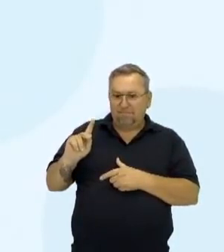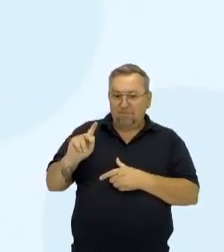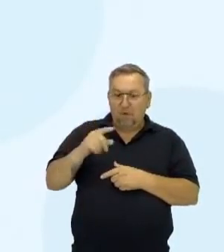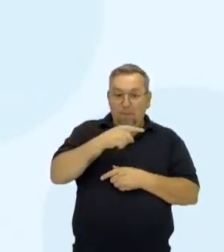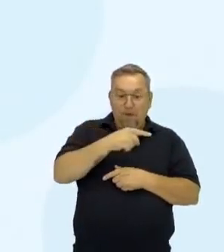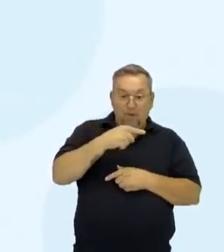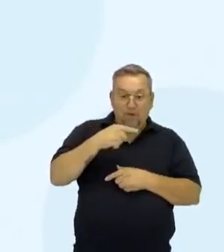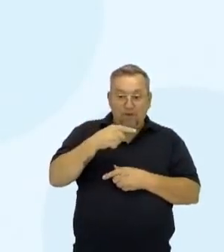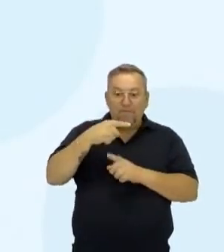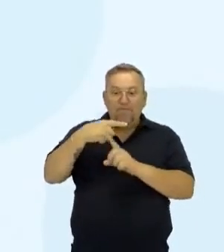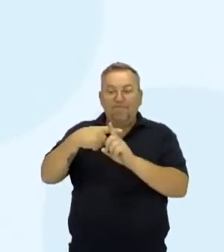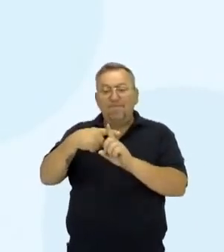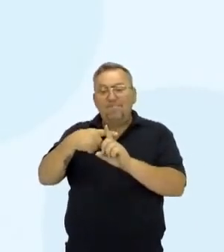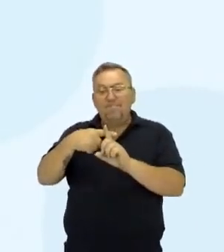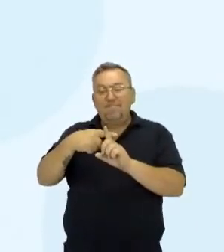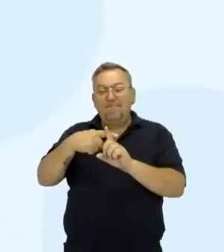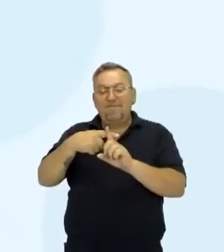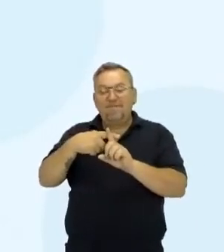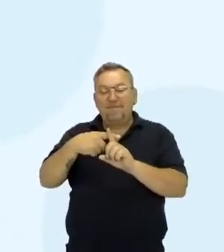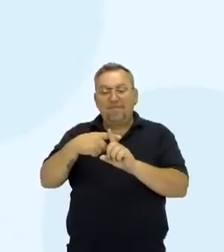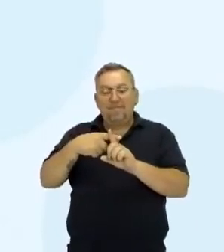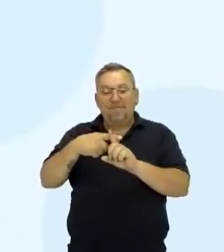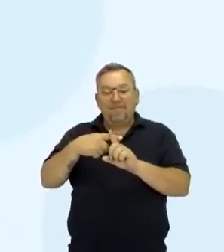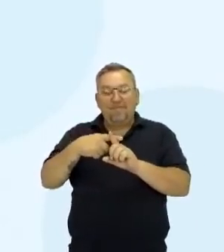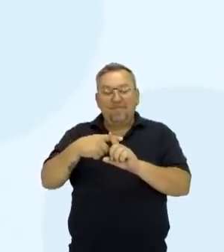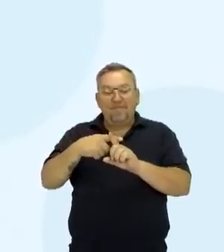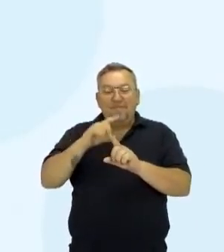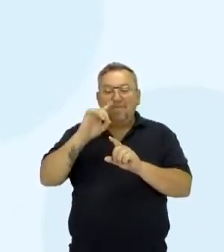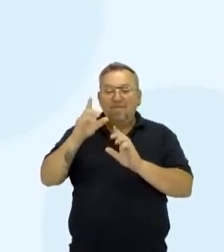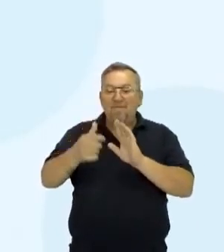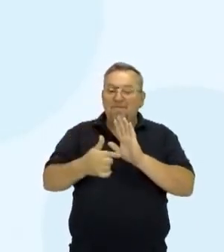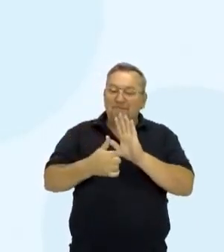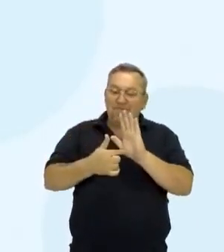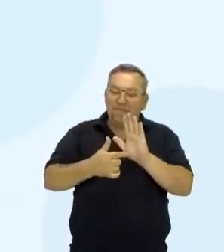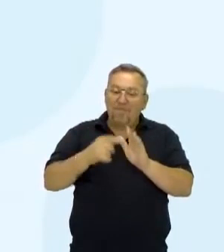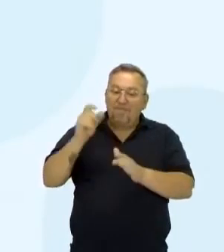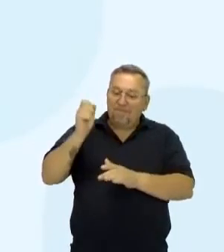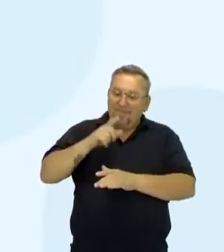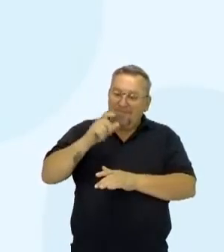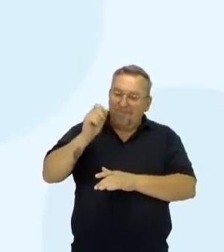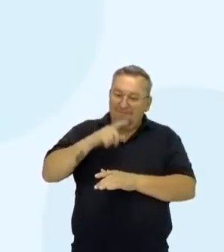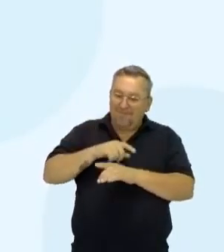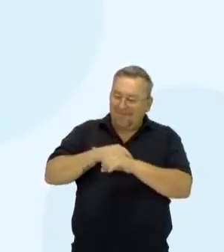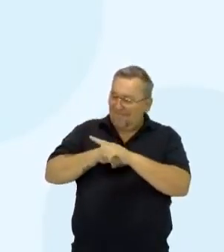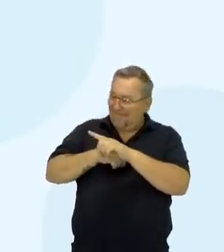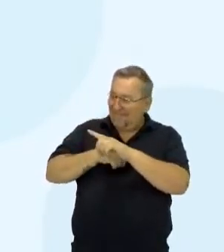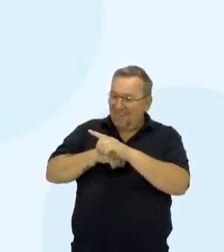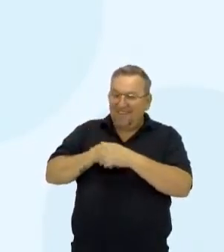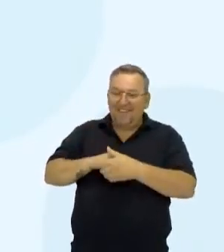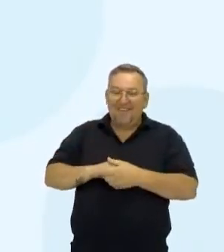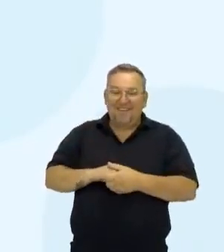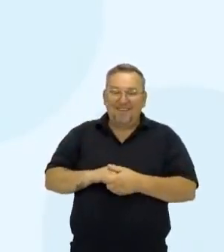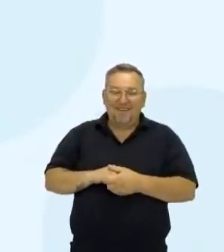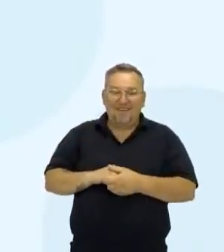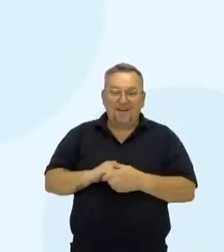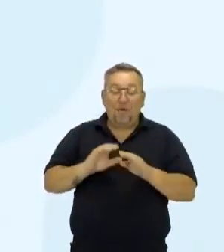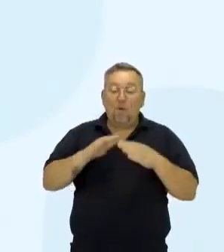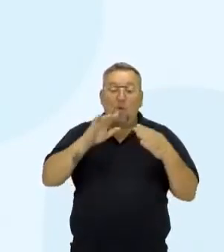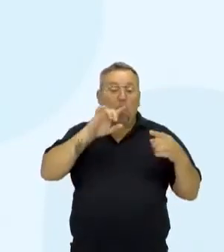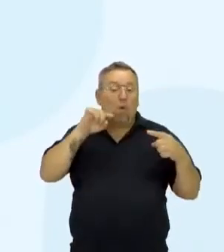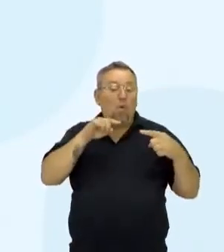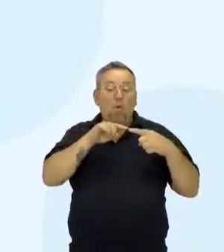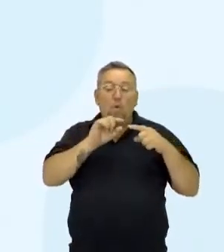iguais, positivo. E aí, só para mostrar, ele fica azulzinho ali, ó, só para elencar. Qual que é meu objetivo